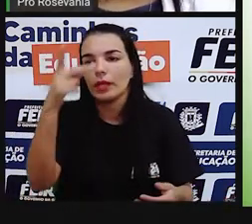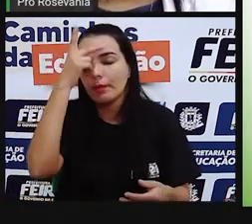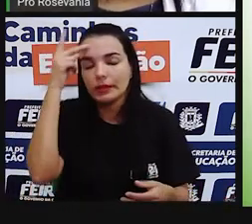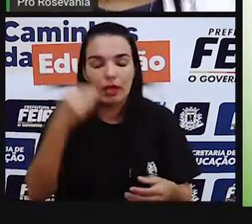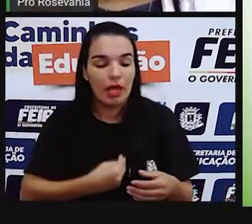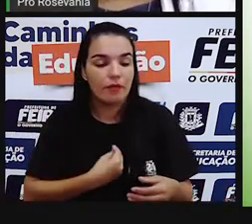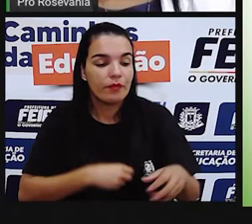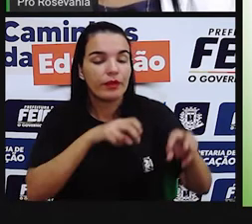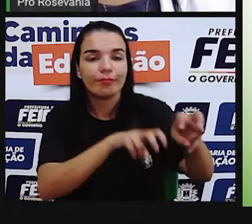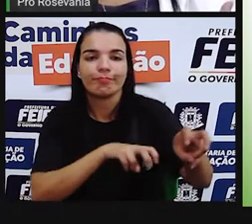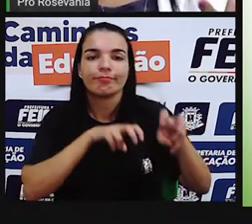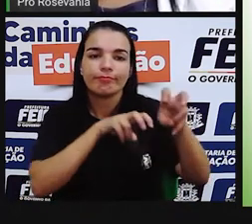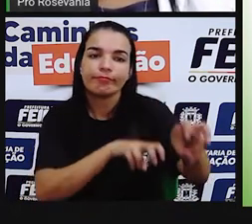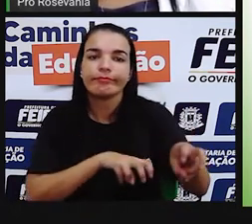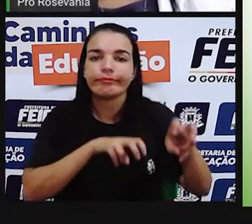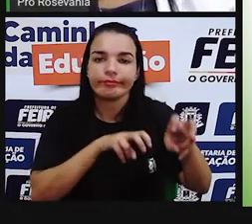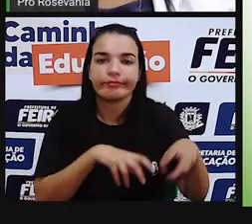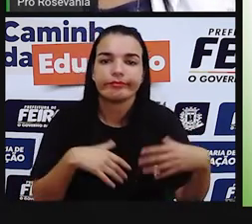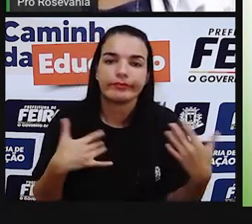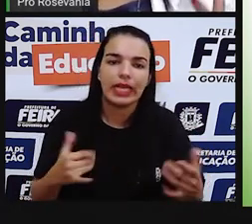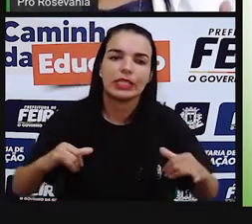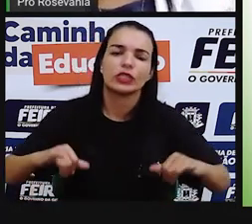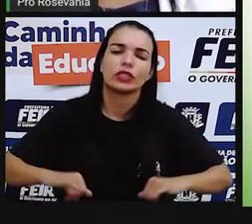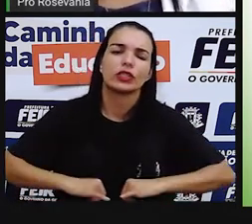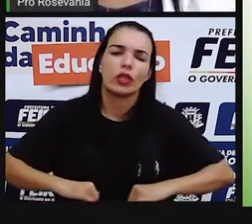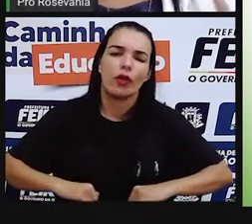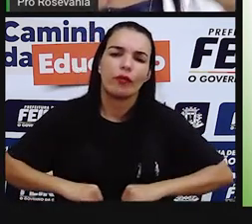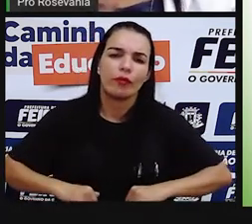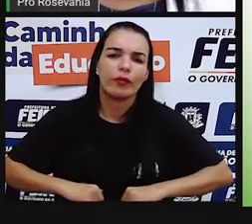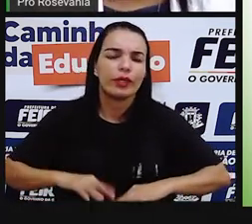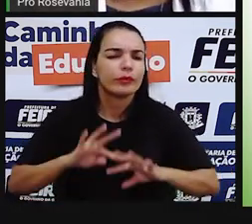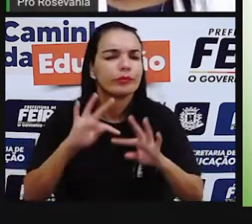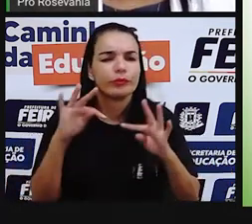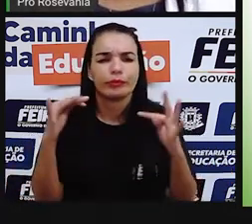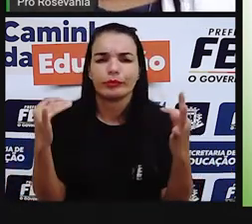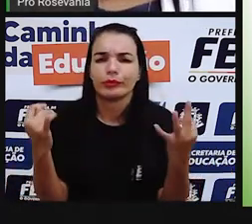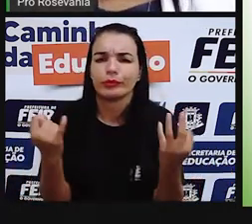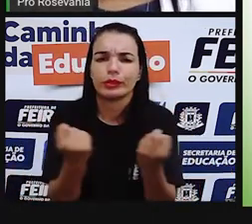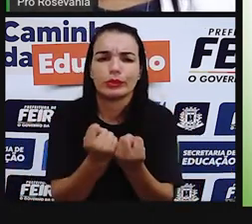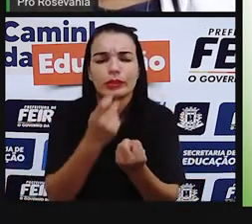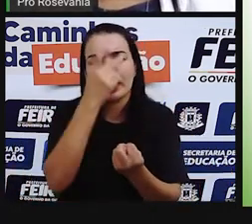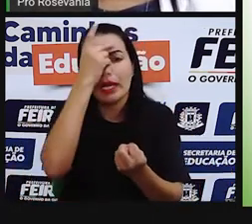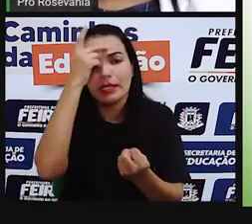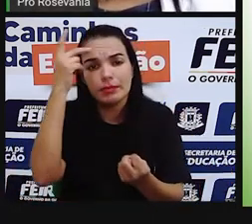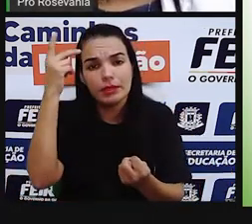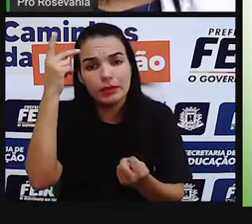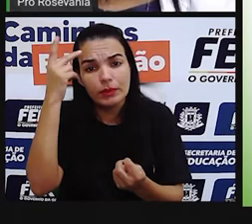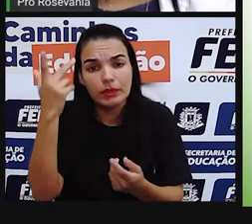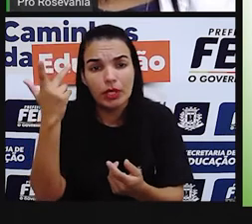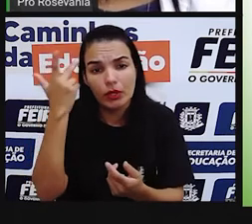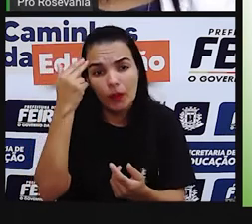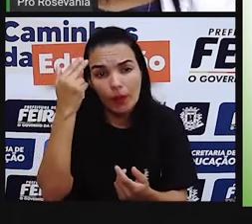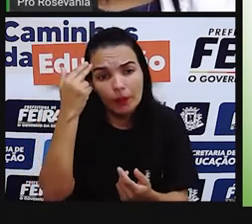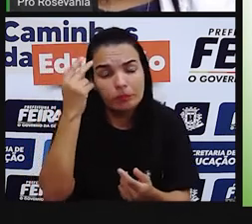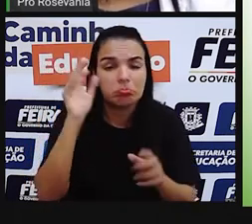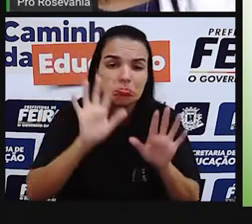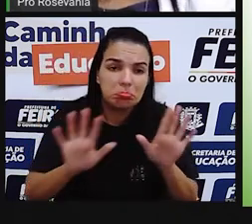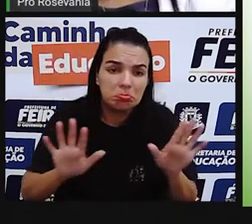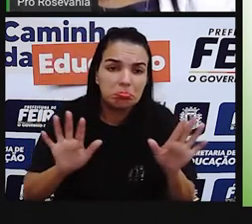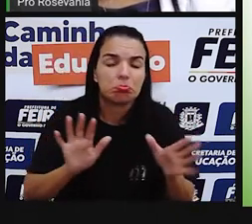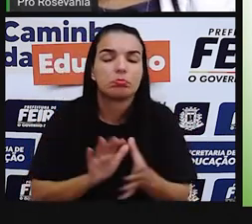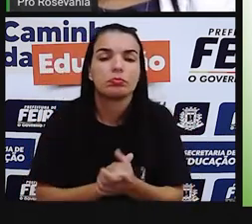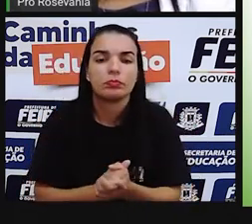as suas atividades e sofrendo ação das leis e tudo que é igualzinho como as outras pessoas que trabalham